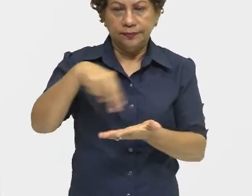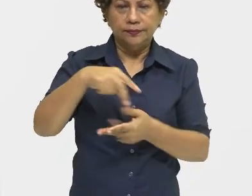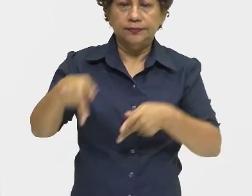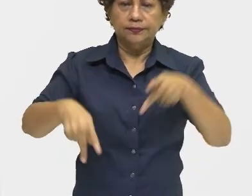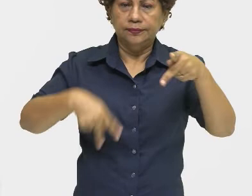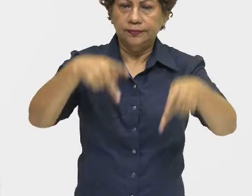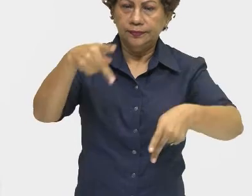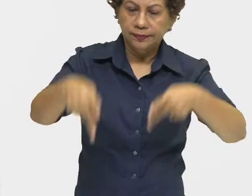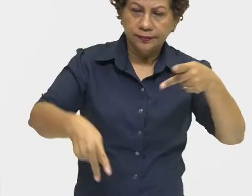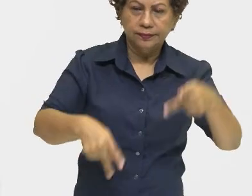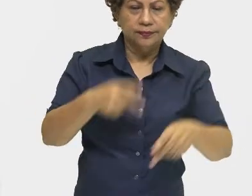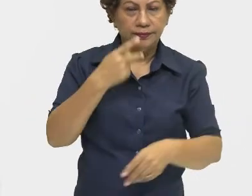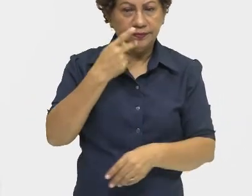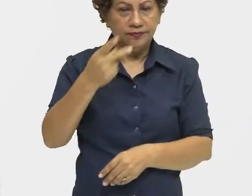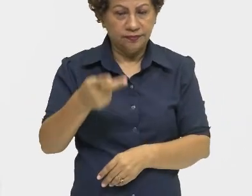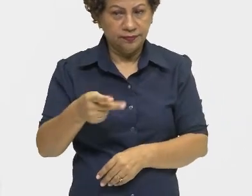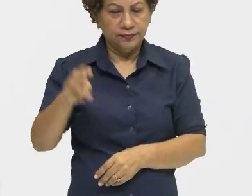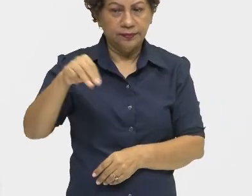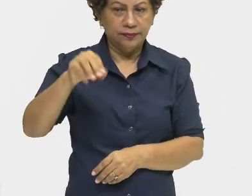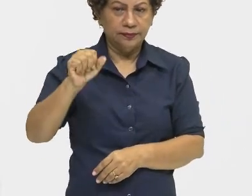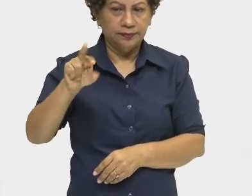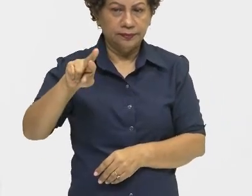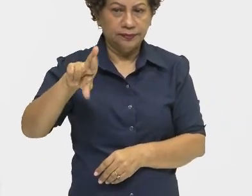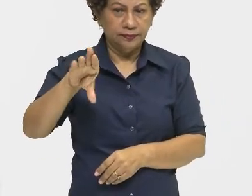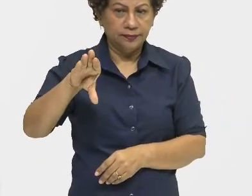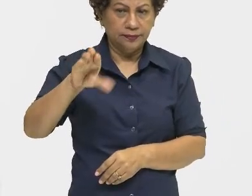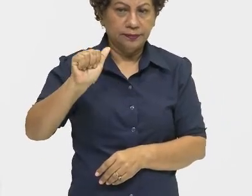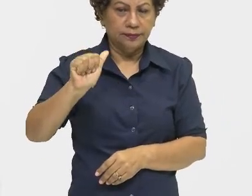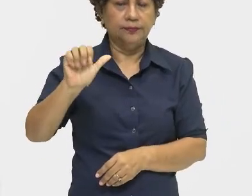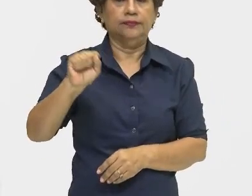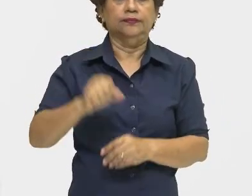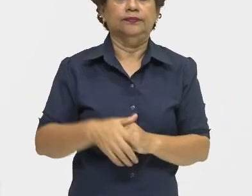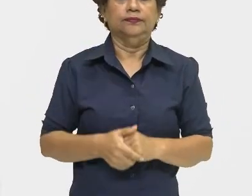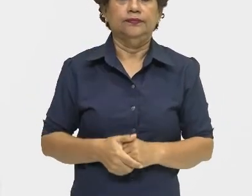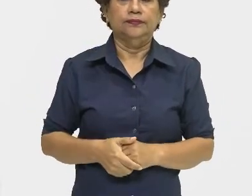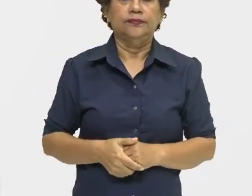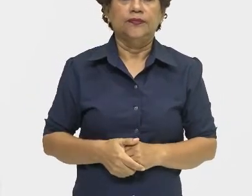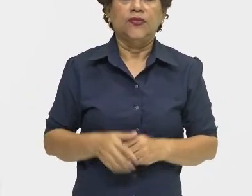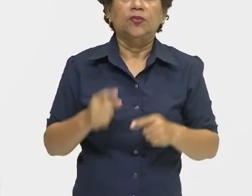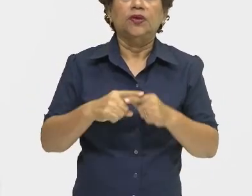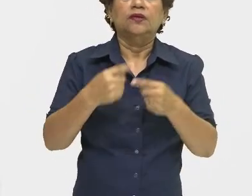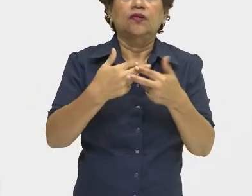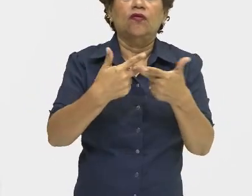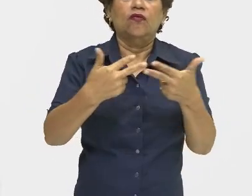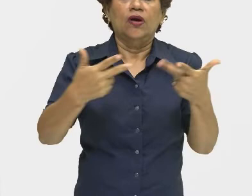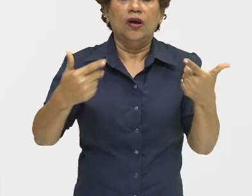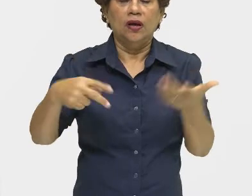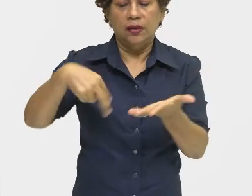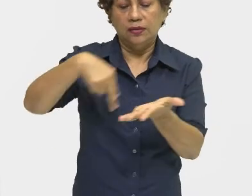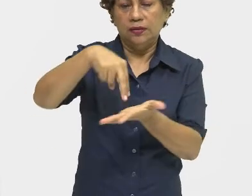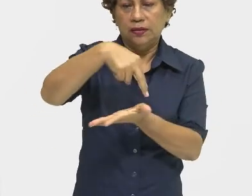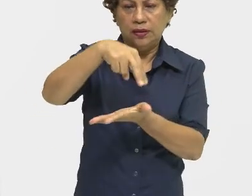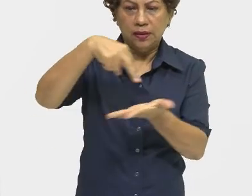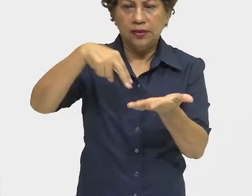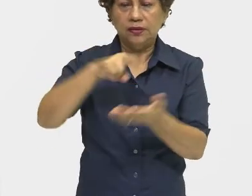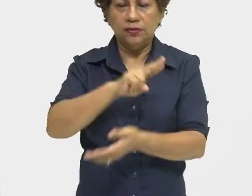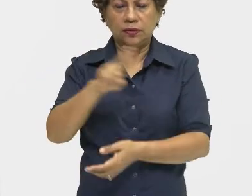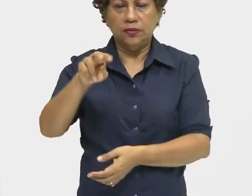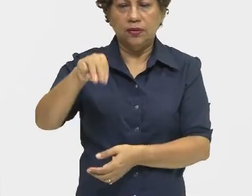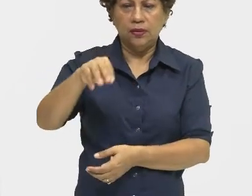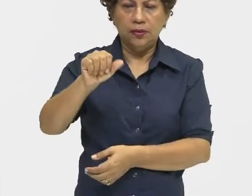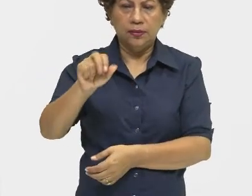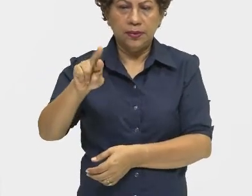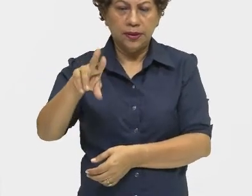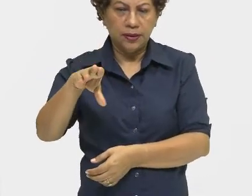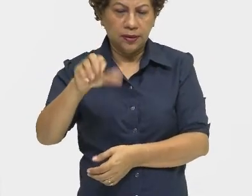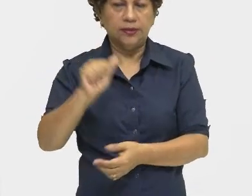de marcas. O fandango são várias danças e cada dança é chamada de marca.